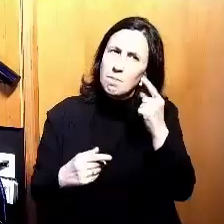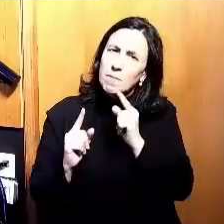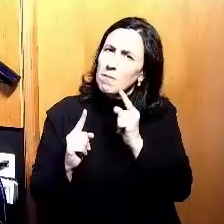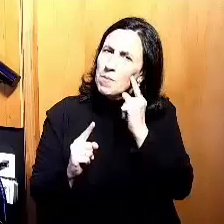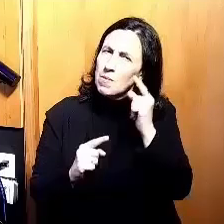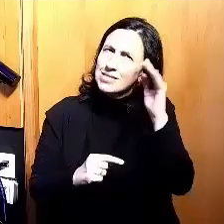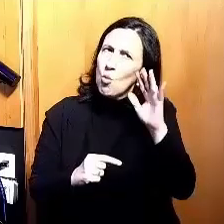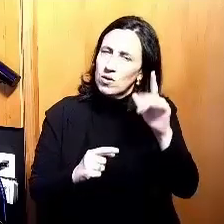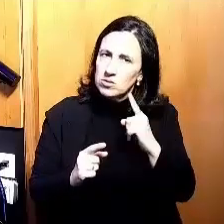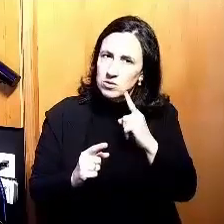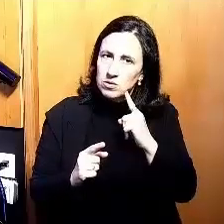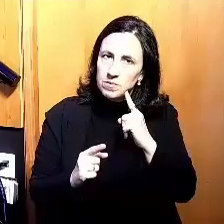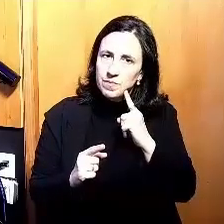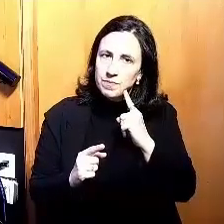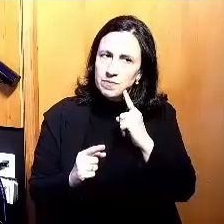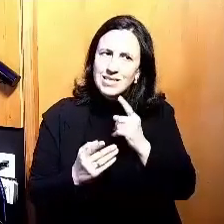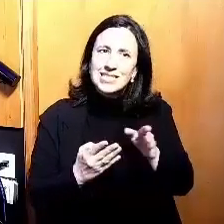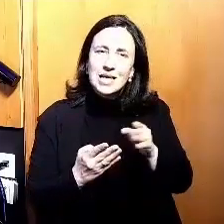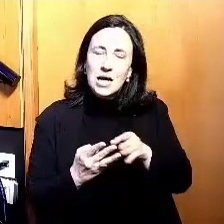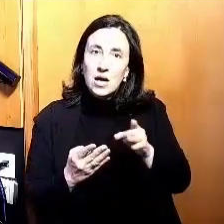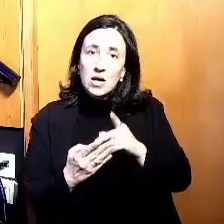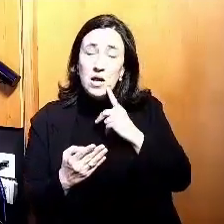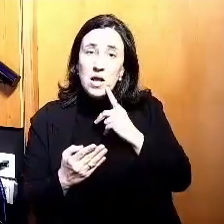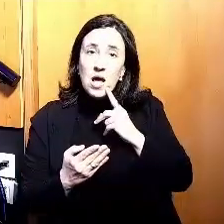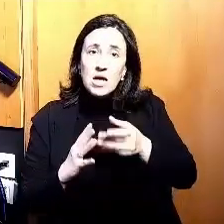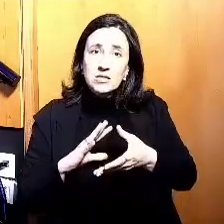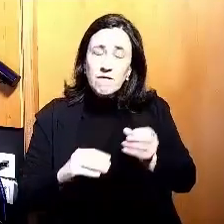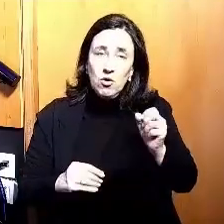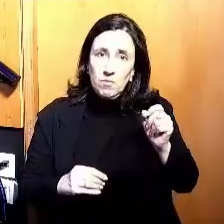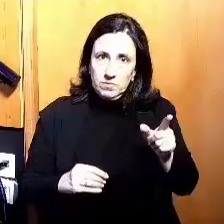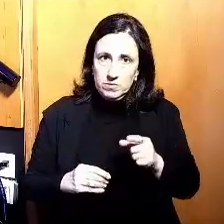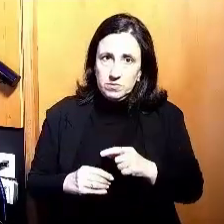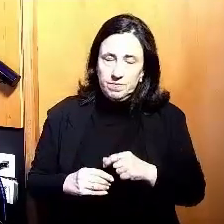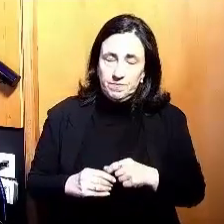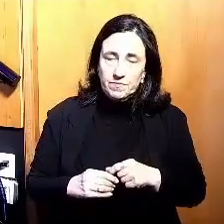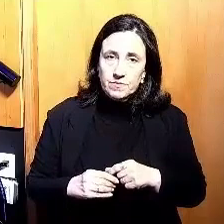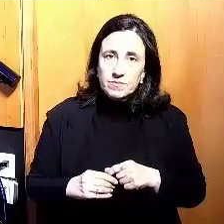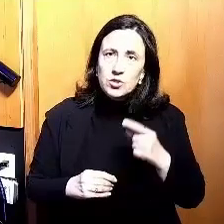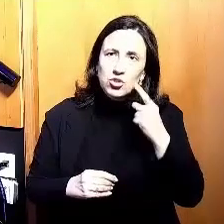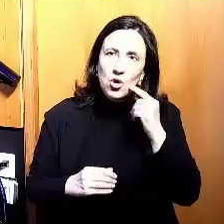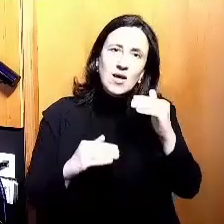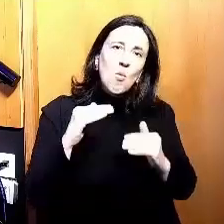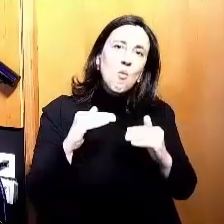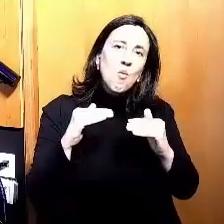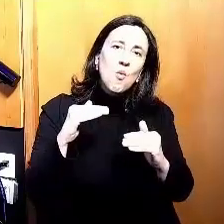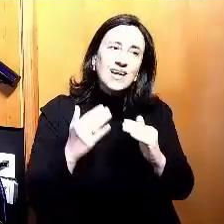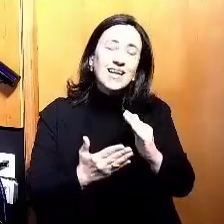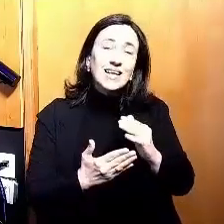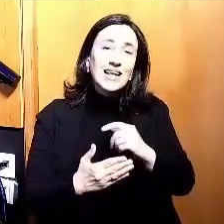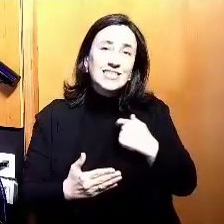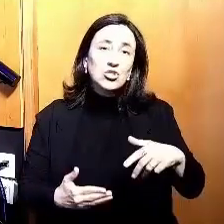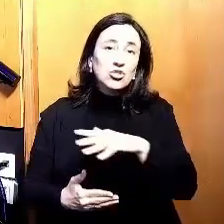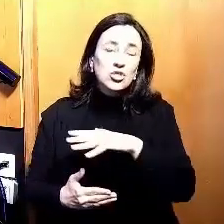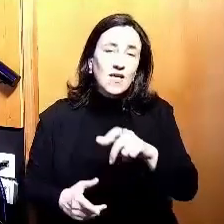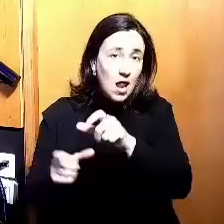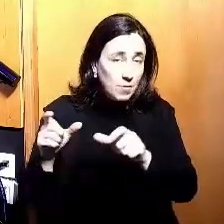assim, a primeira coisa que me veio à cabeça foi dashboards de governo, né? Porque é o equivalente da sociedade civil para